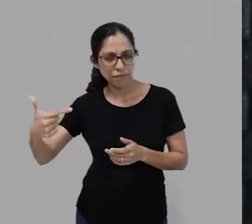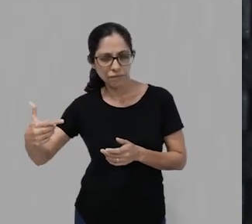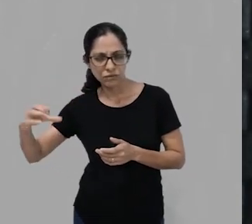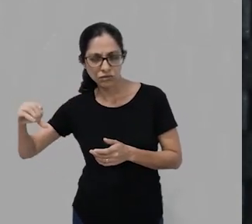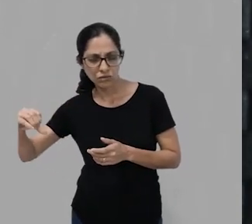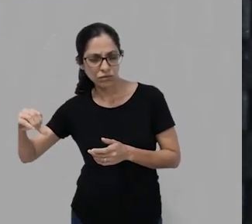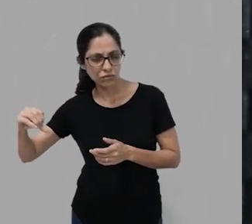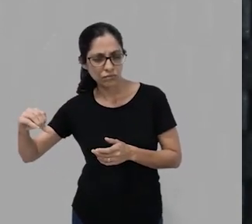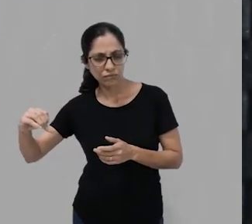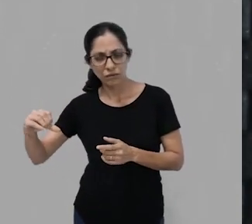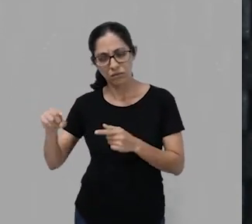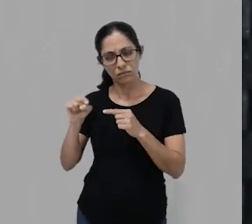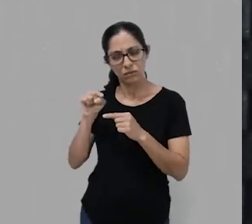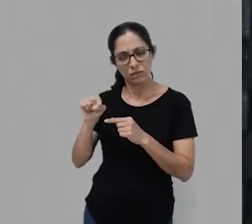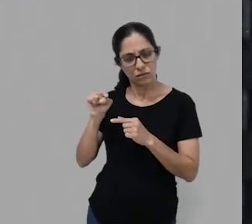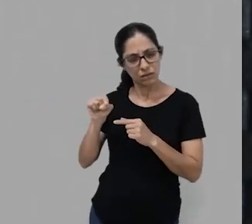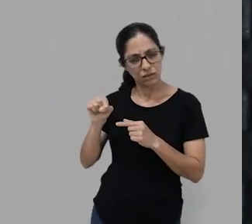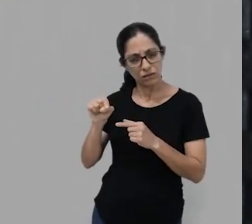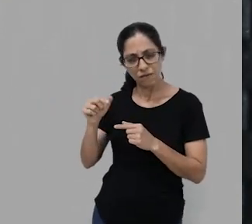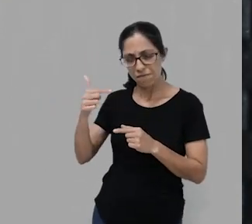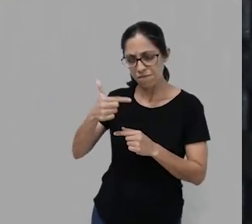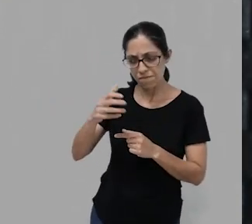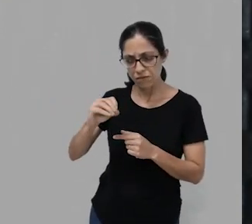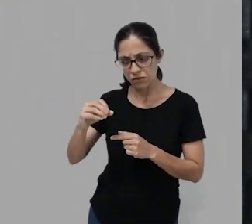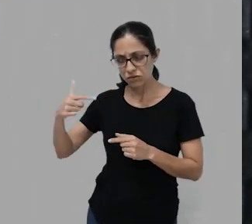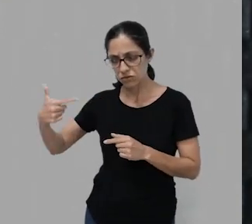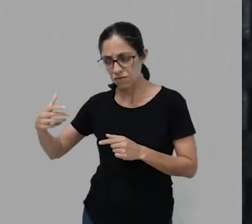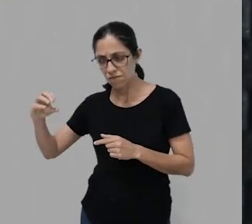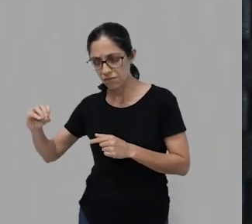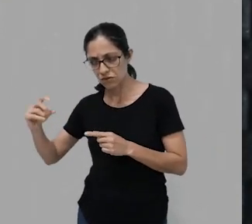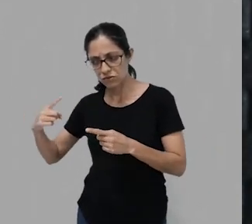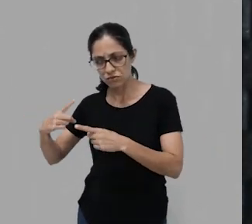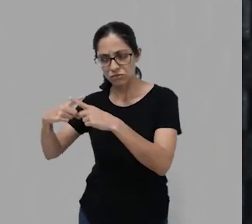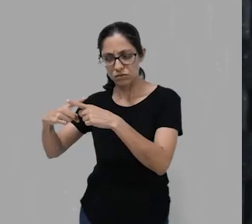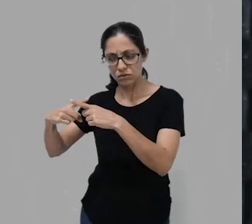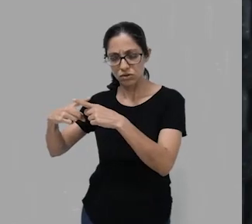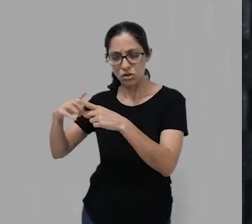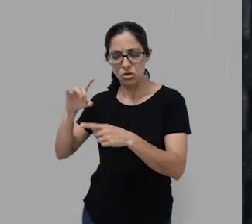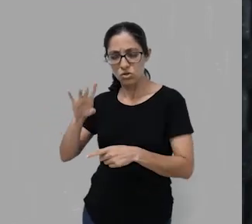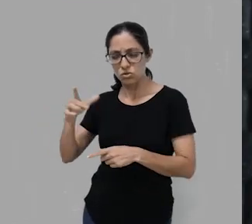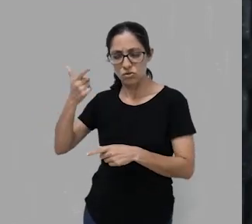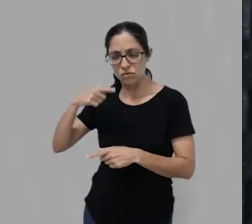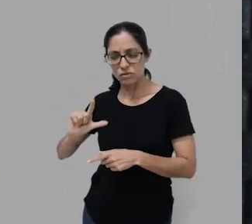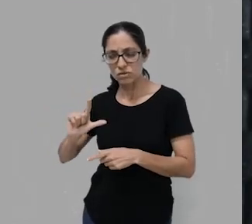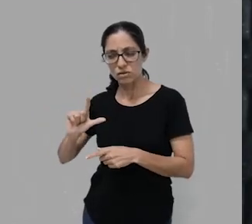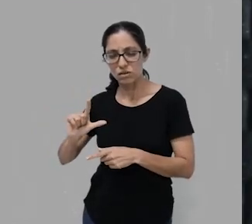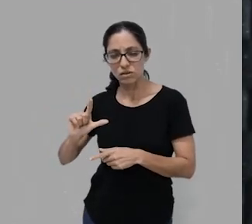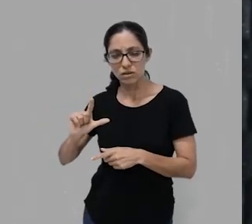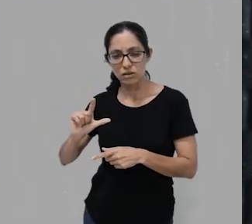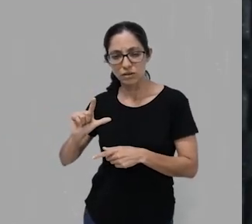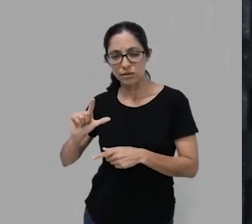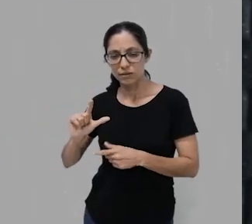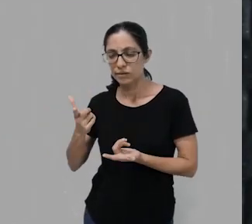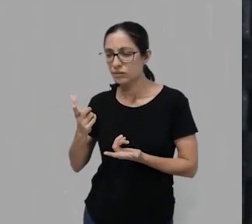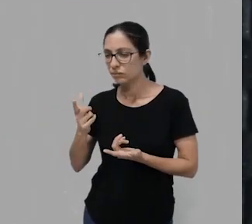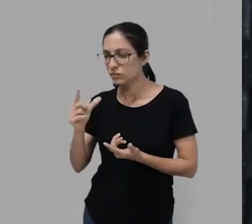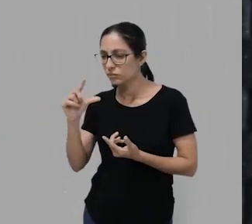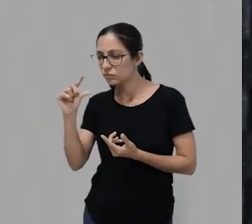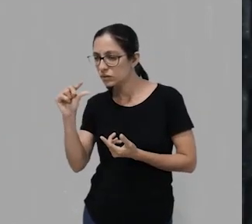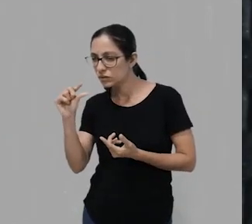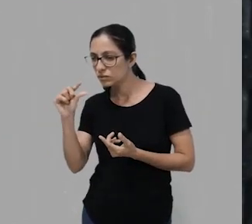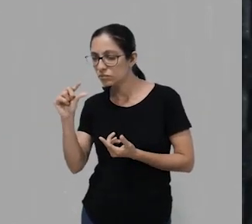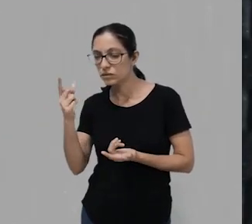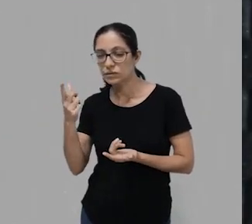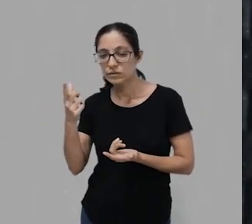ainda há pouco que quando chegar 20-20, só vai vencer o set aquele atleta que te bota uma diferença mínima de 2